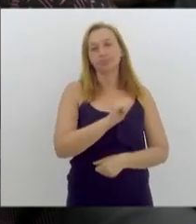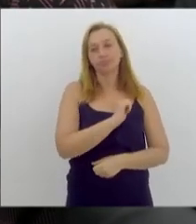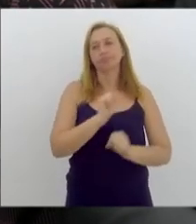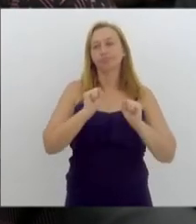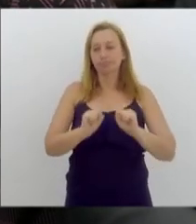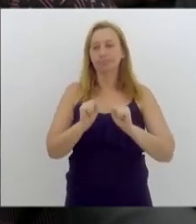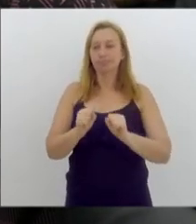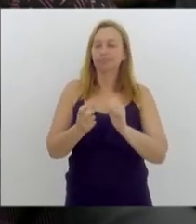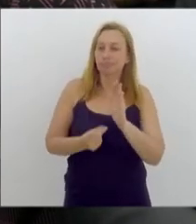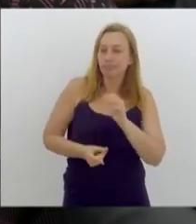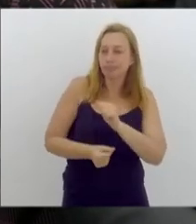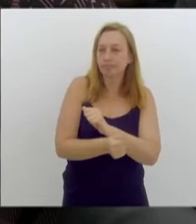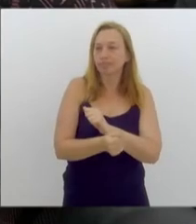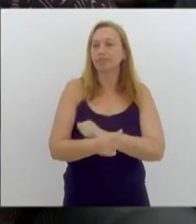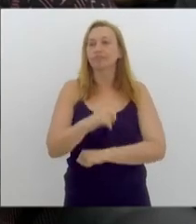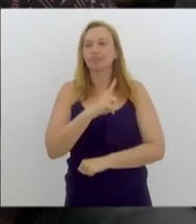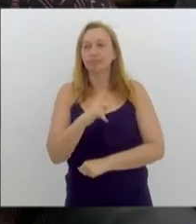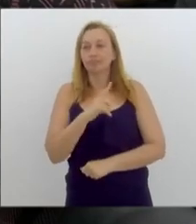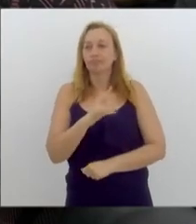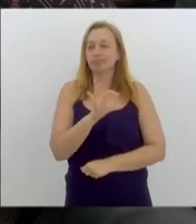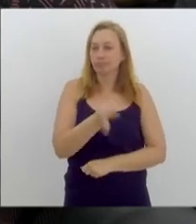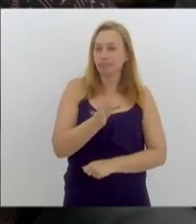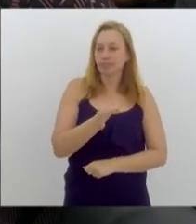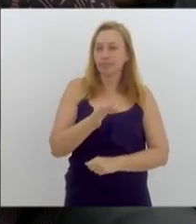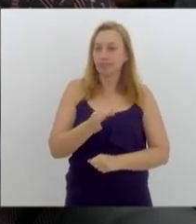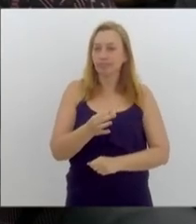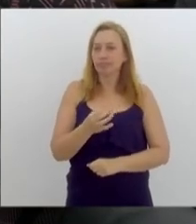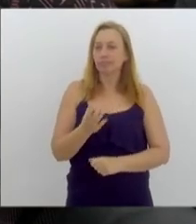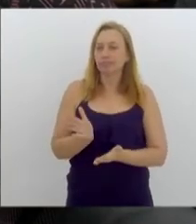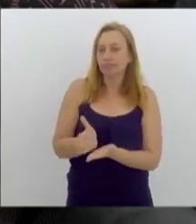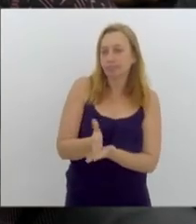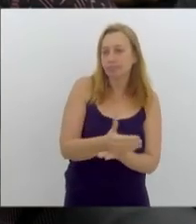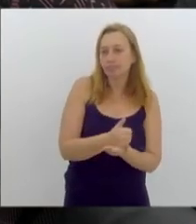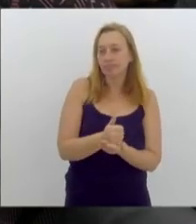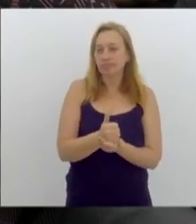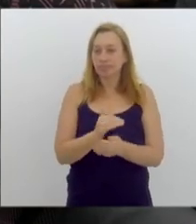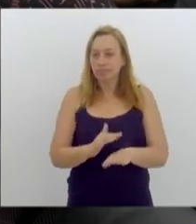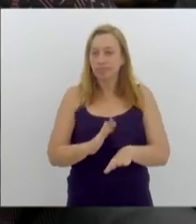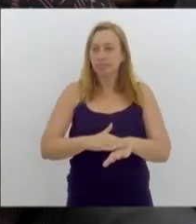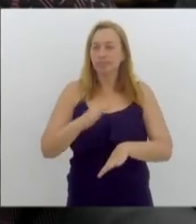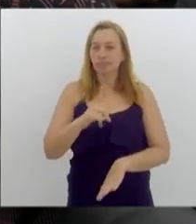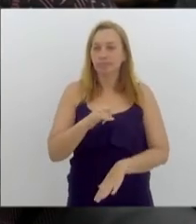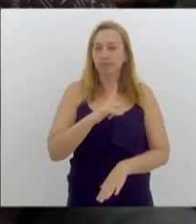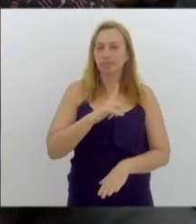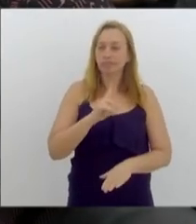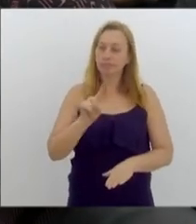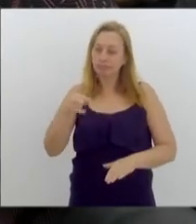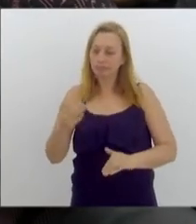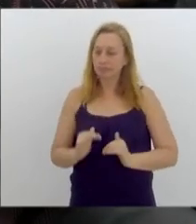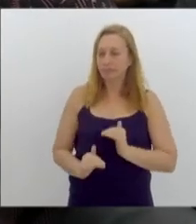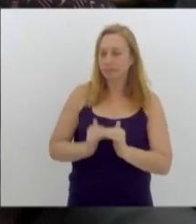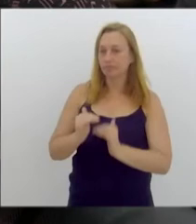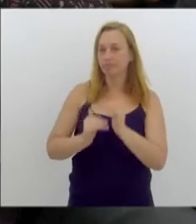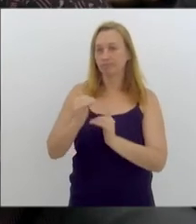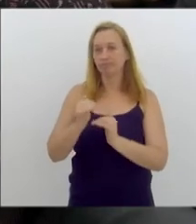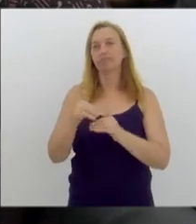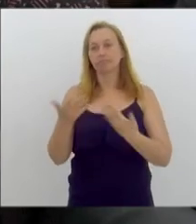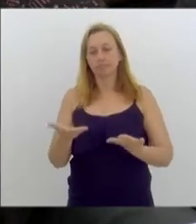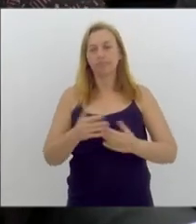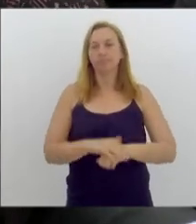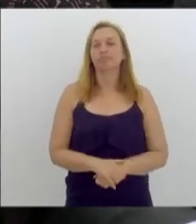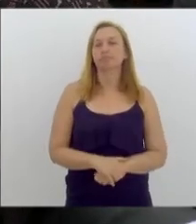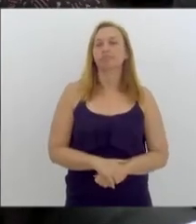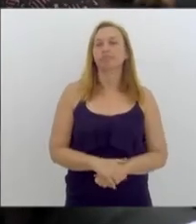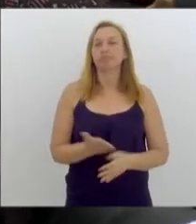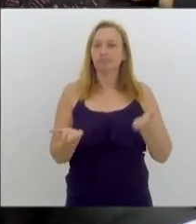possa investimento e consequentemente aumentar a arrecadação a partir do desenvolvimento né porque